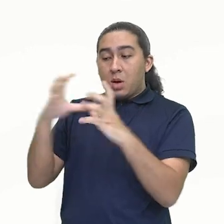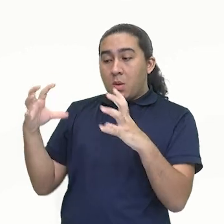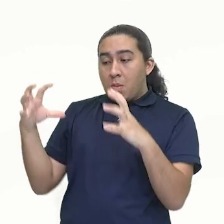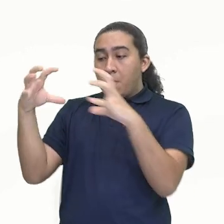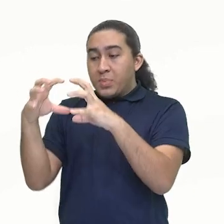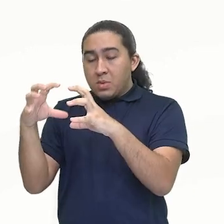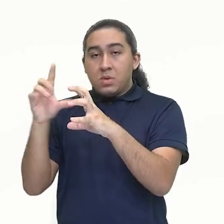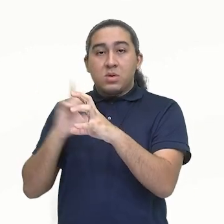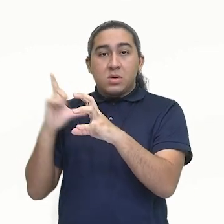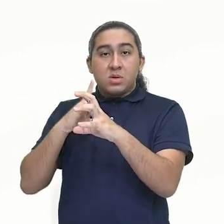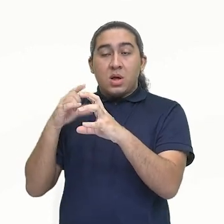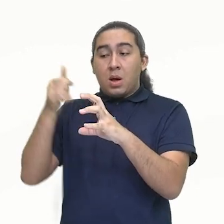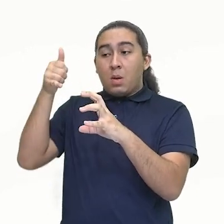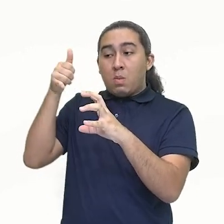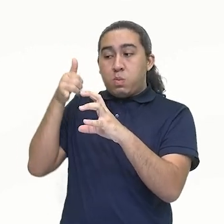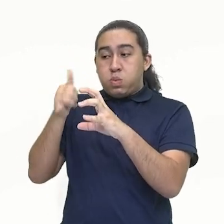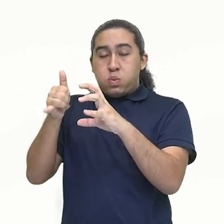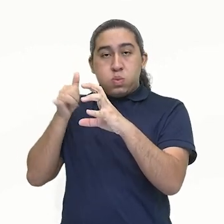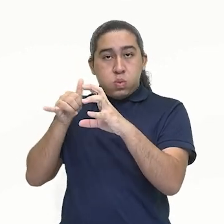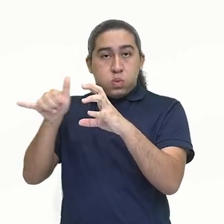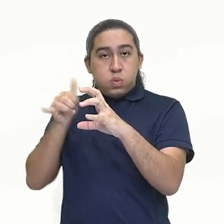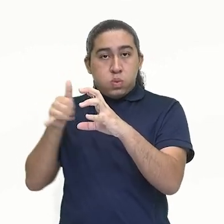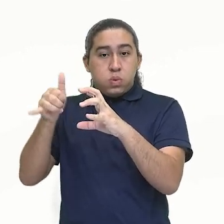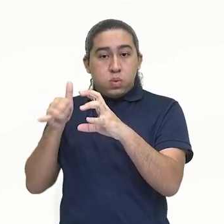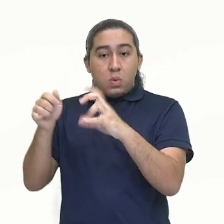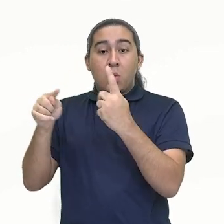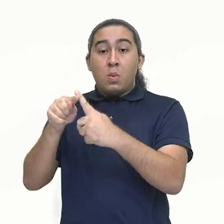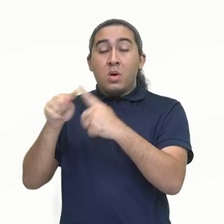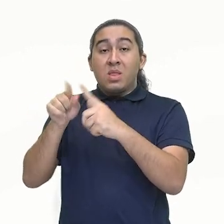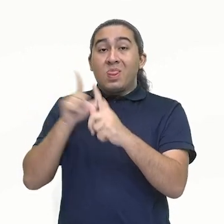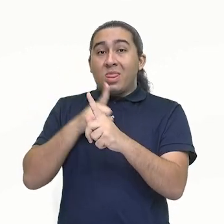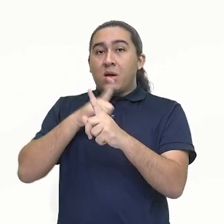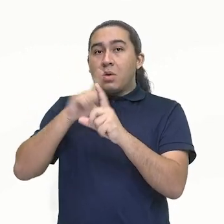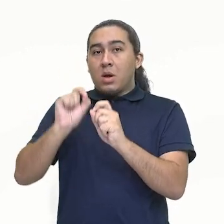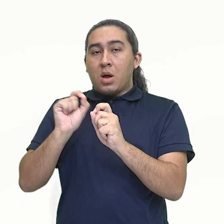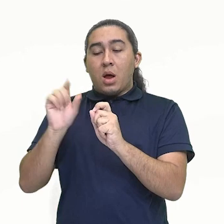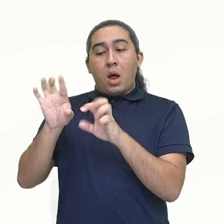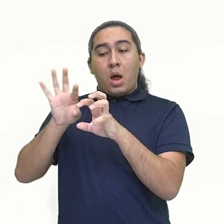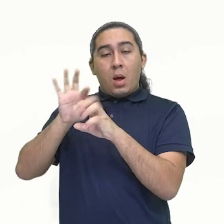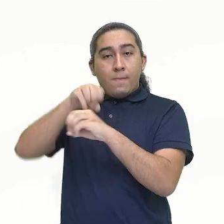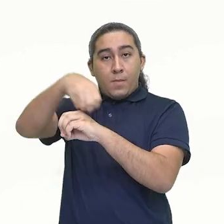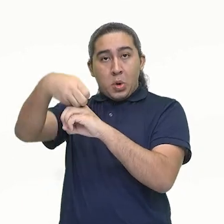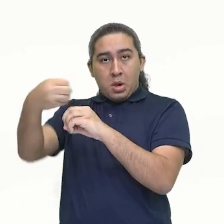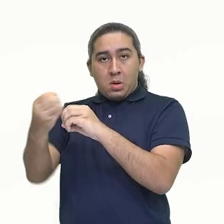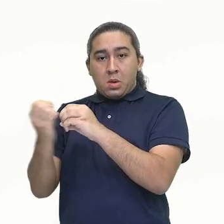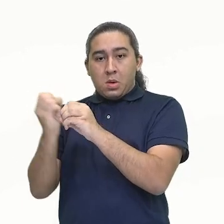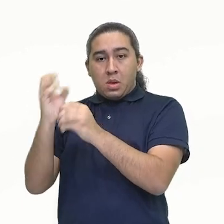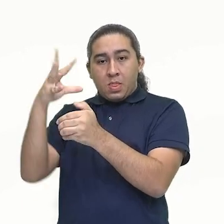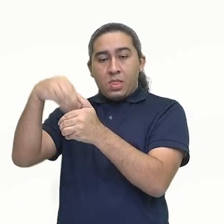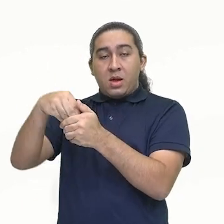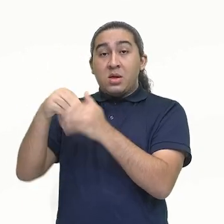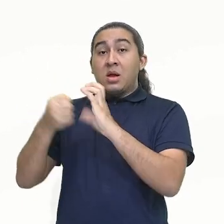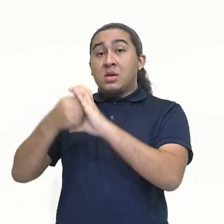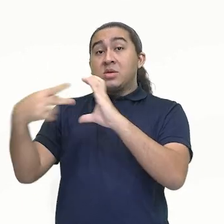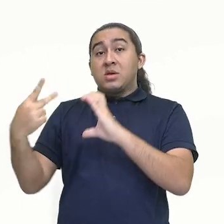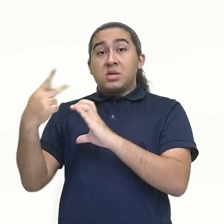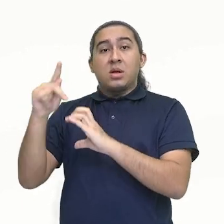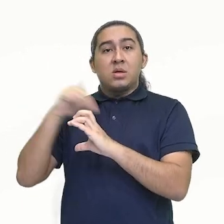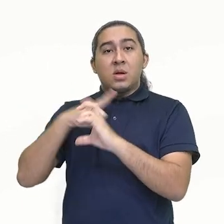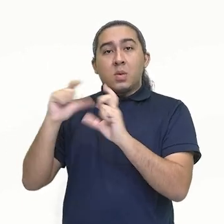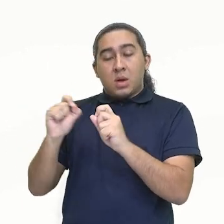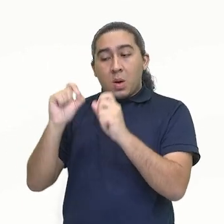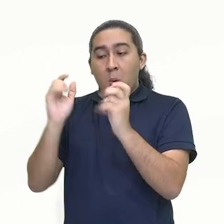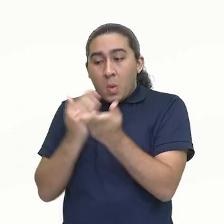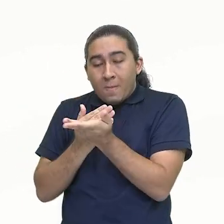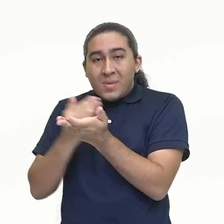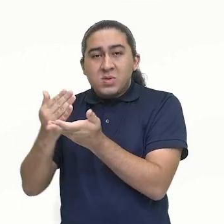a partir do comportamento químico delas, né, das características químicas e físicas delas, foram